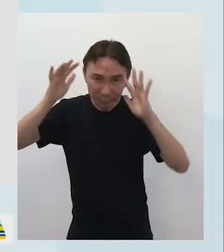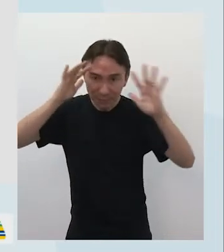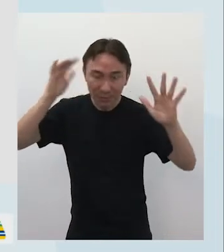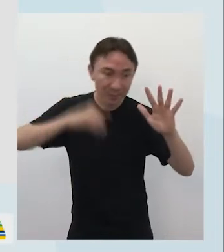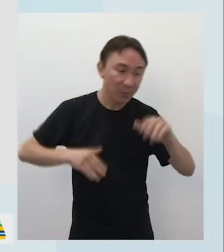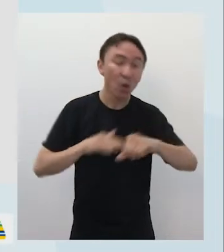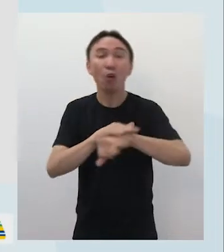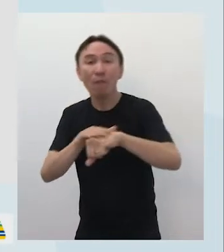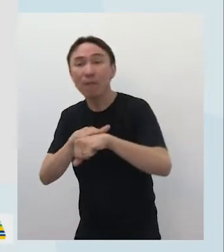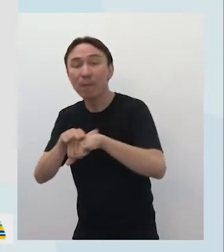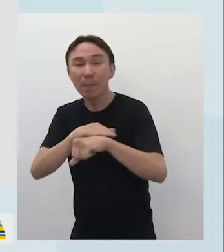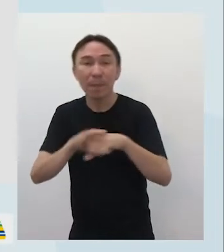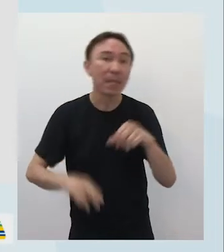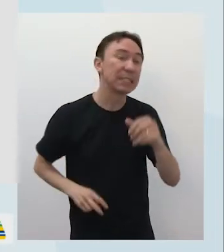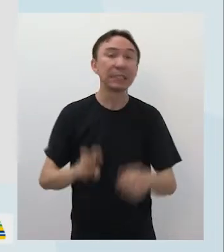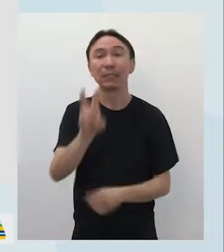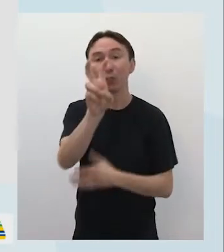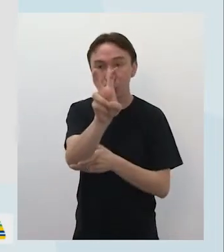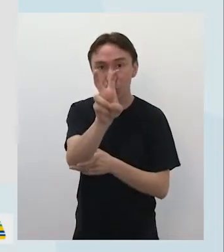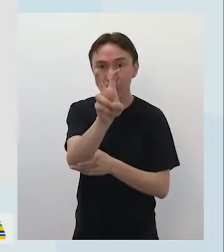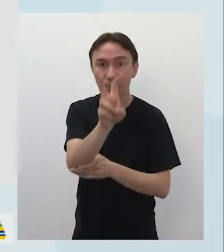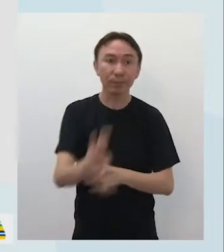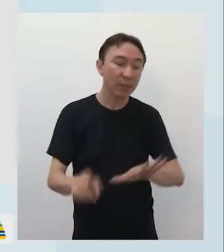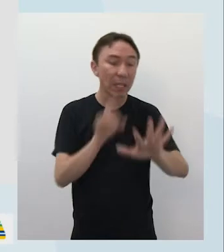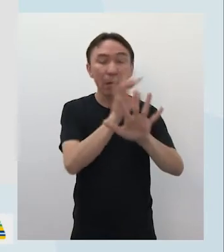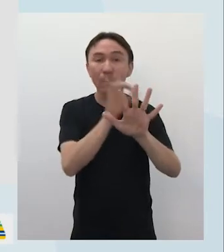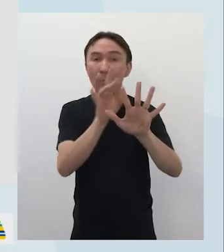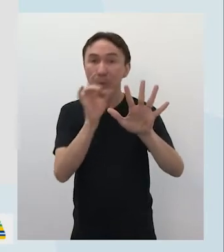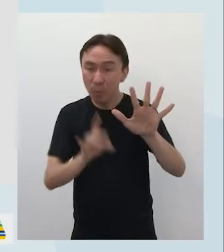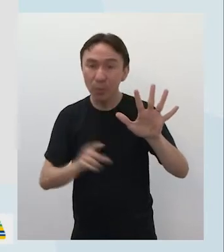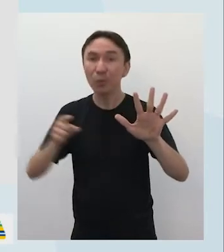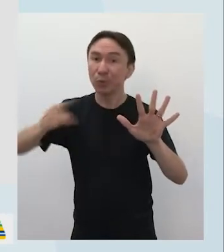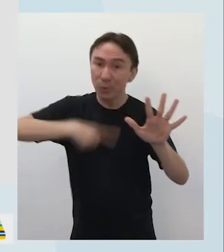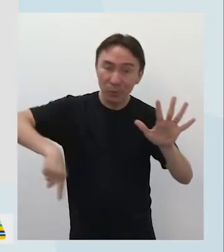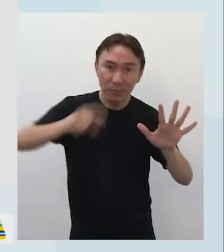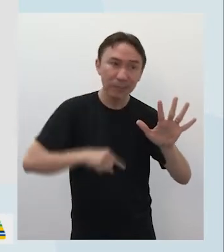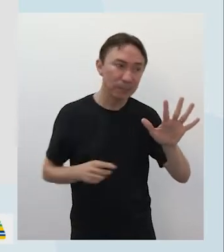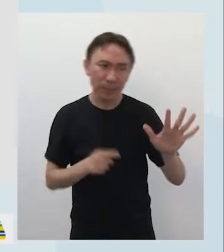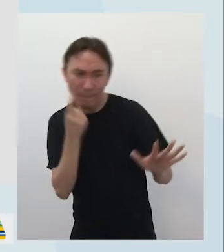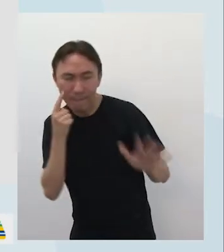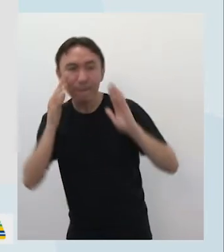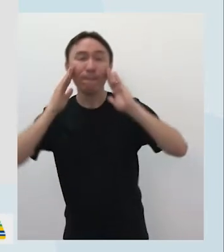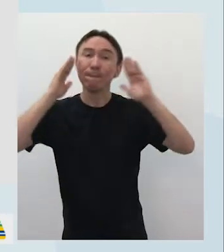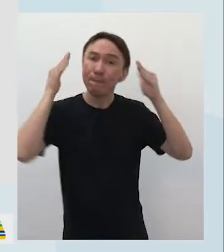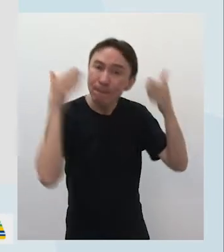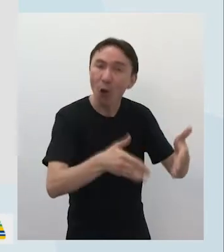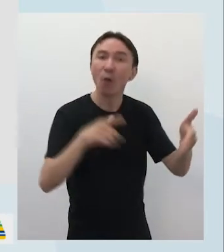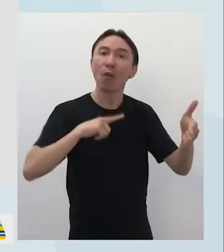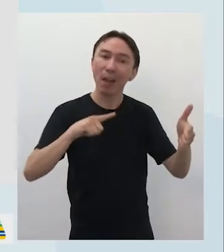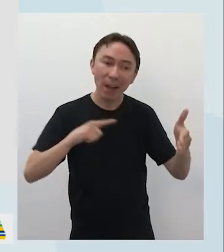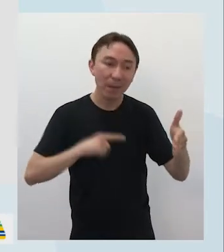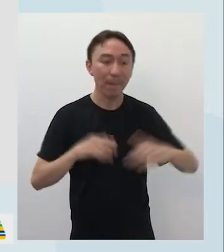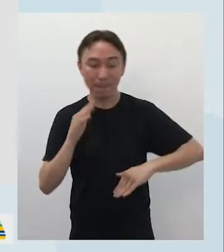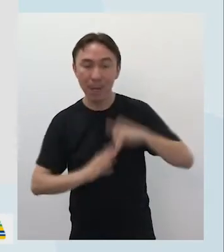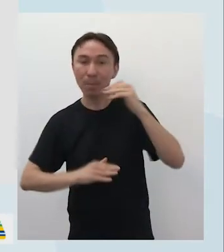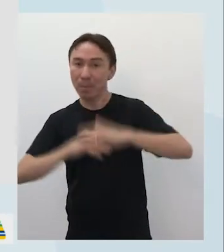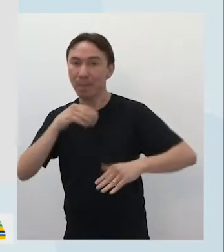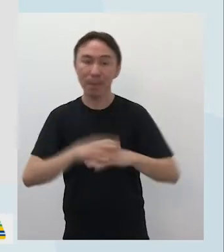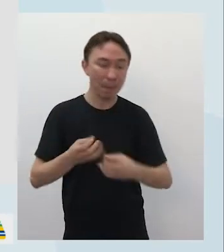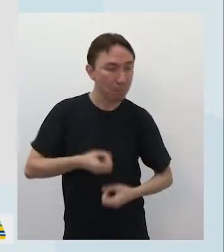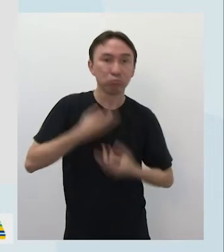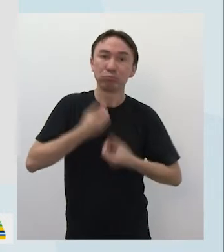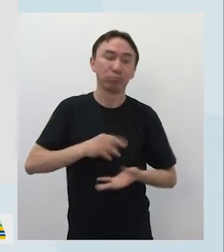Estratégico da Secretaria da Educação, o cuidar das pessoas. Para isso, nós pensamos em